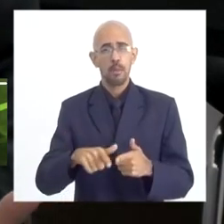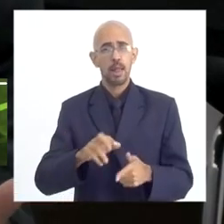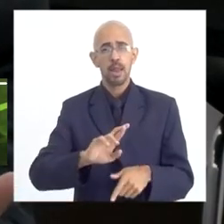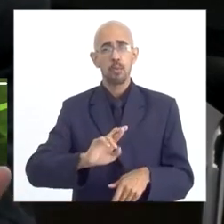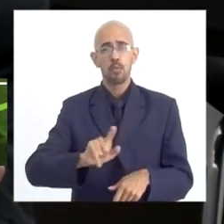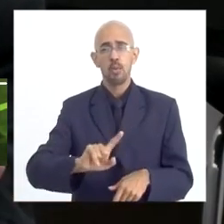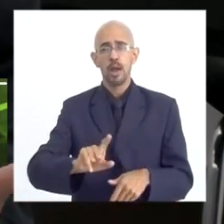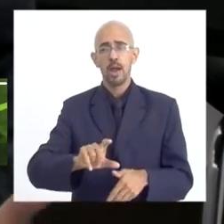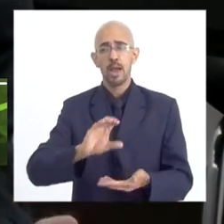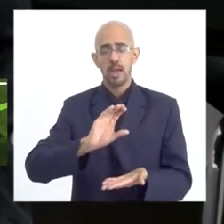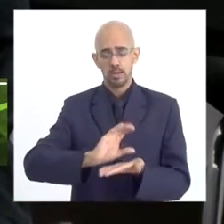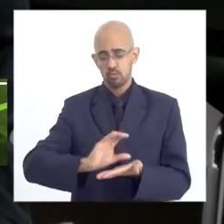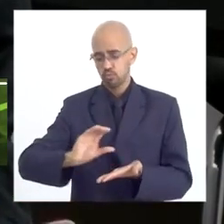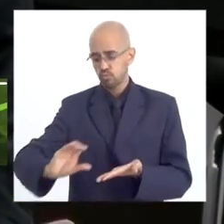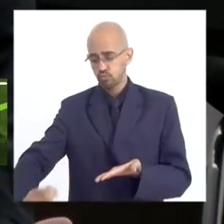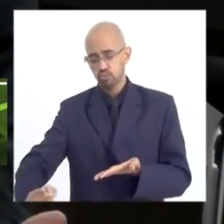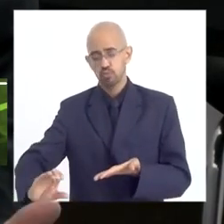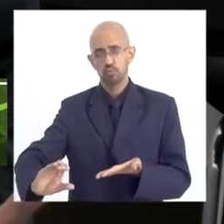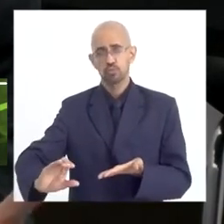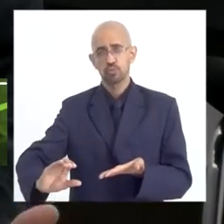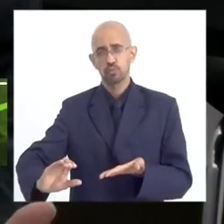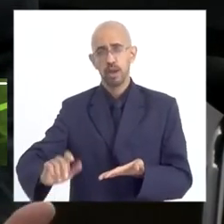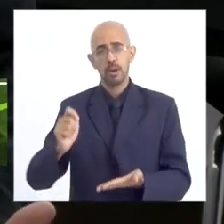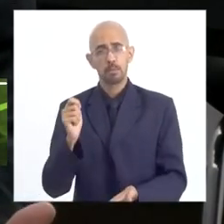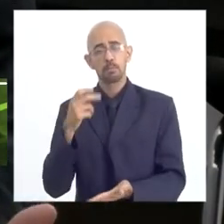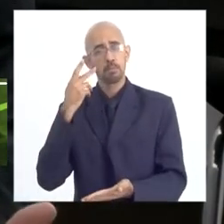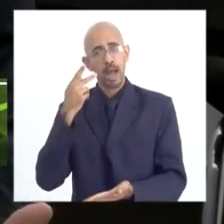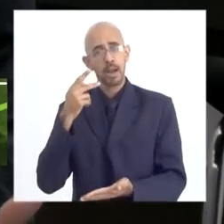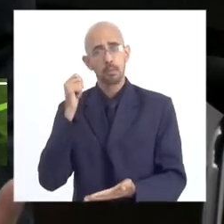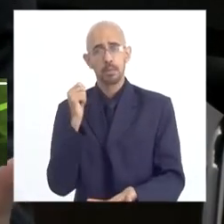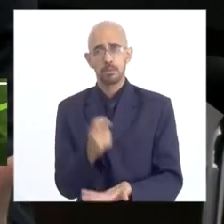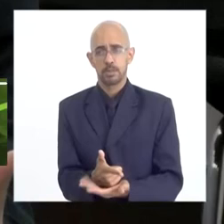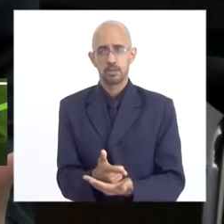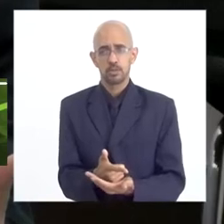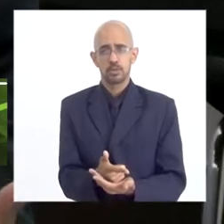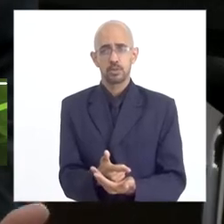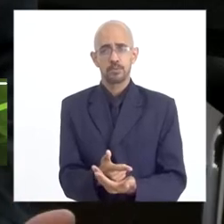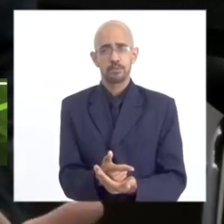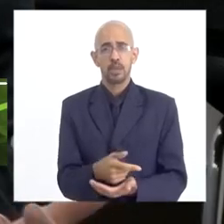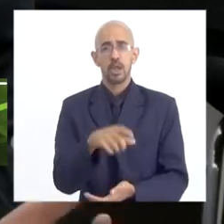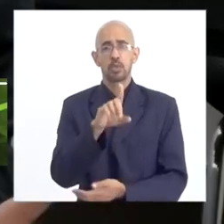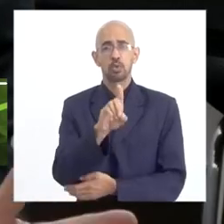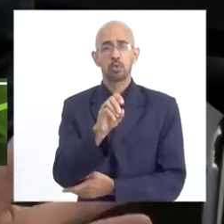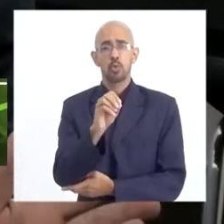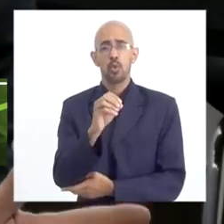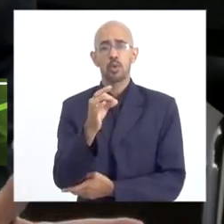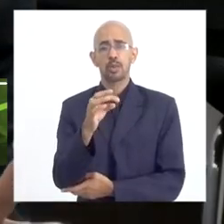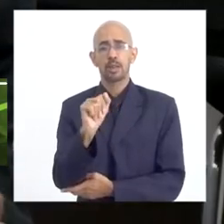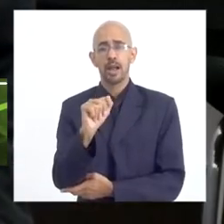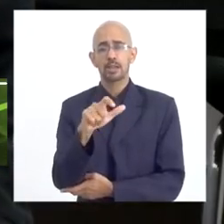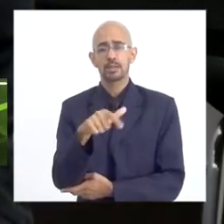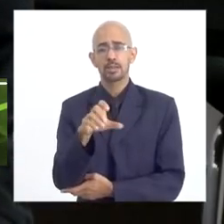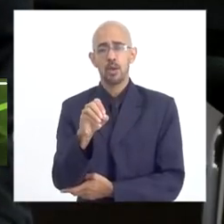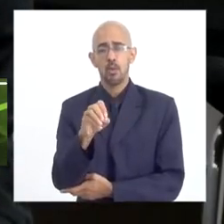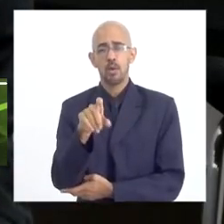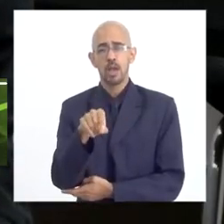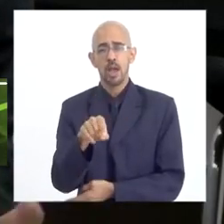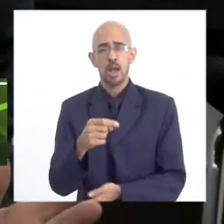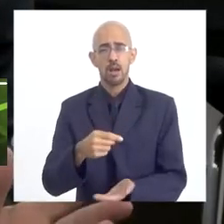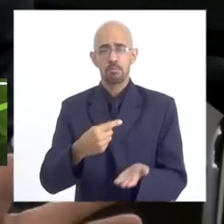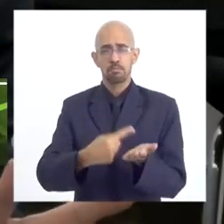caixa, é problema de dotação. Porque, volto a dizer, as leis, como está escrito no voto